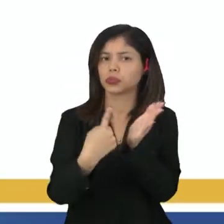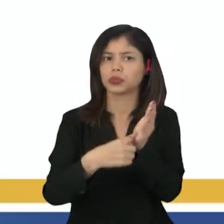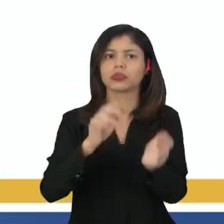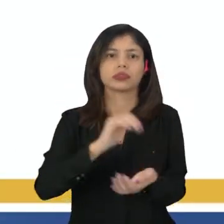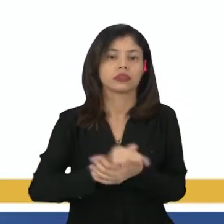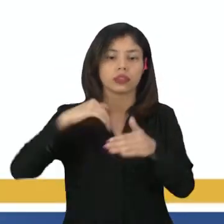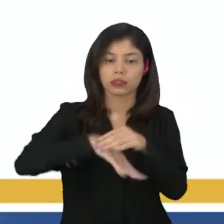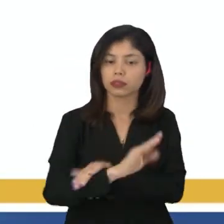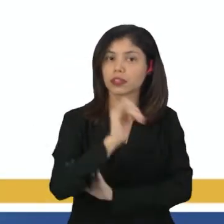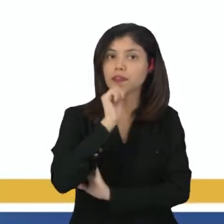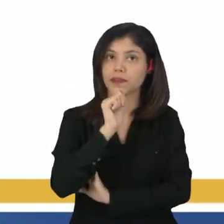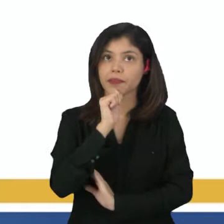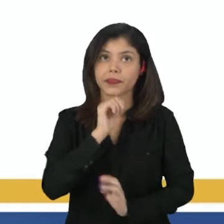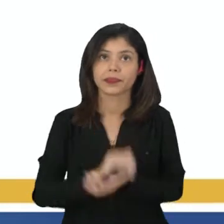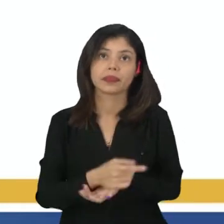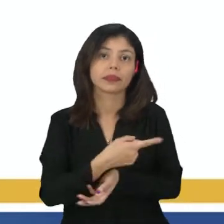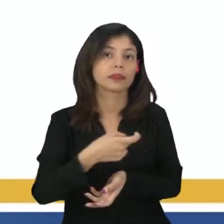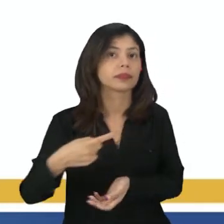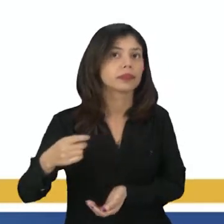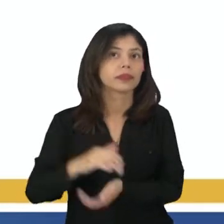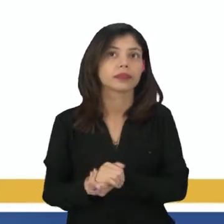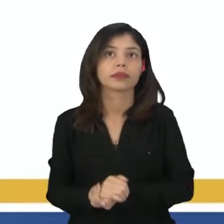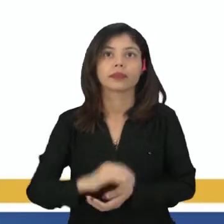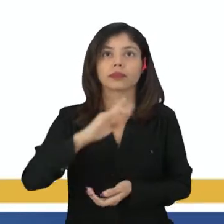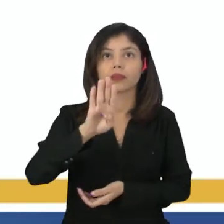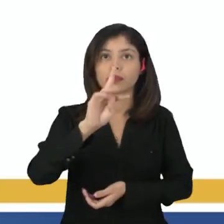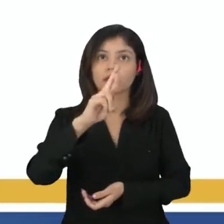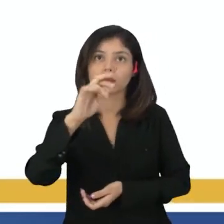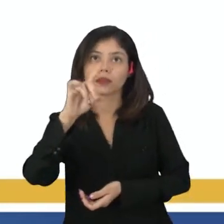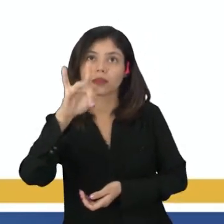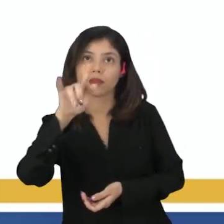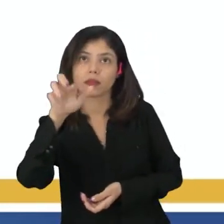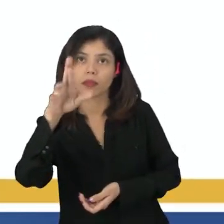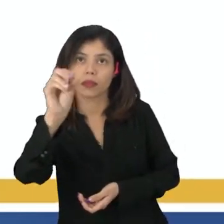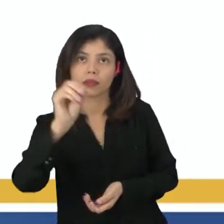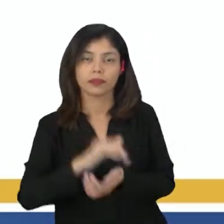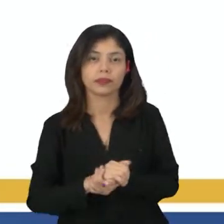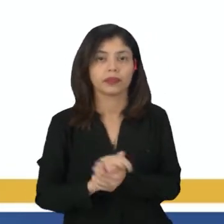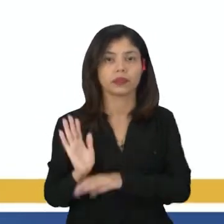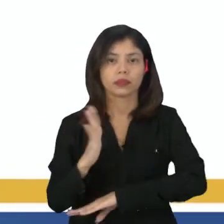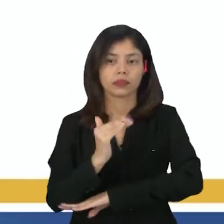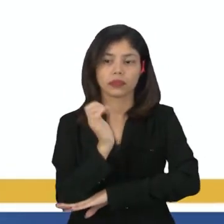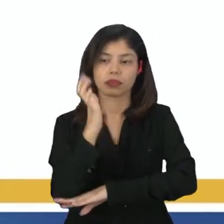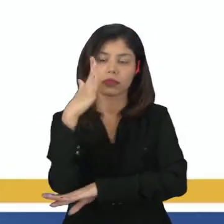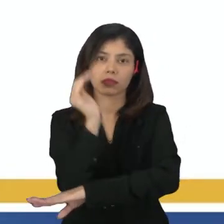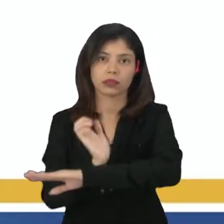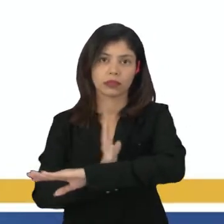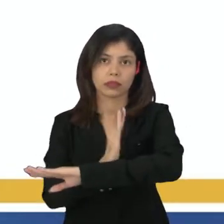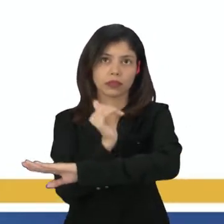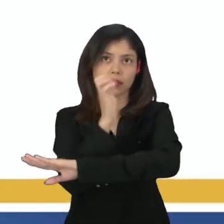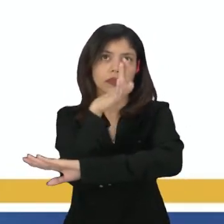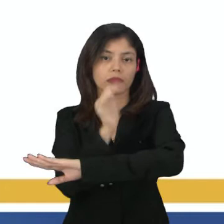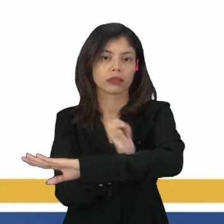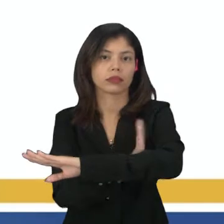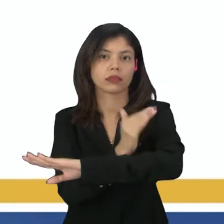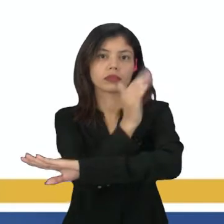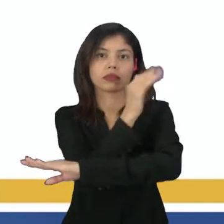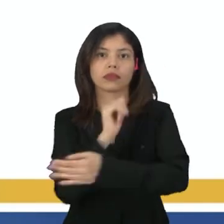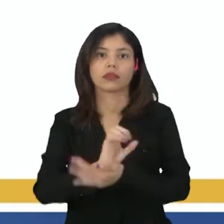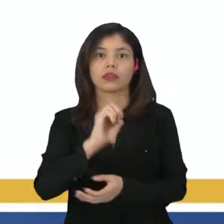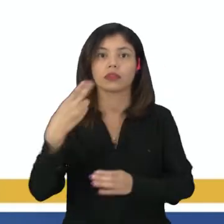não se encaixa? Seriam as bactérias, os protozoários, as algas ou os vírus? E aí?